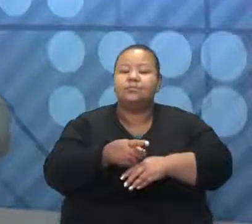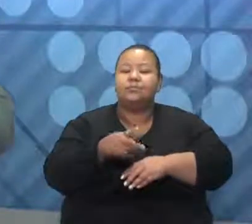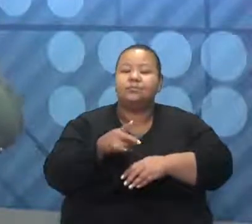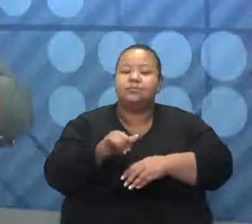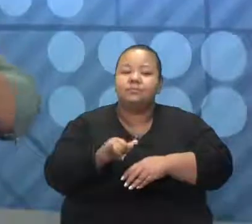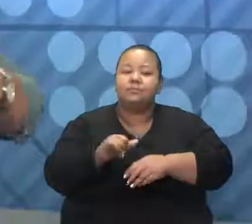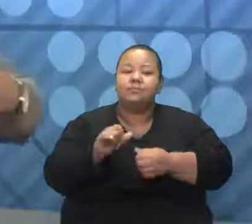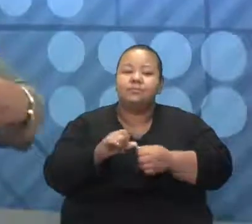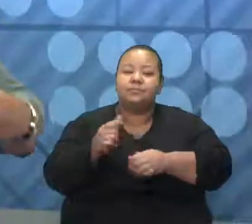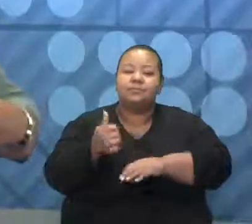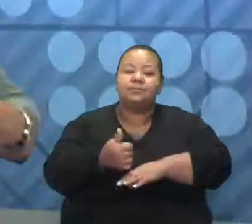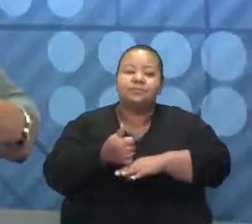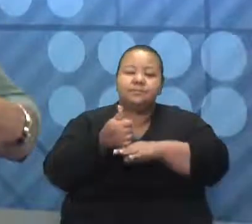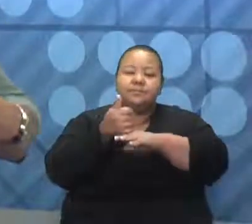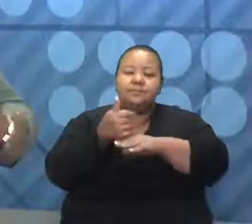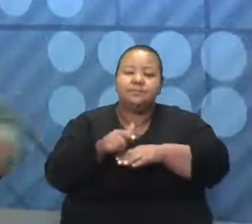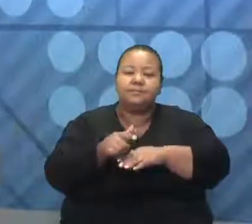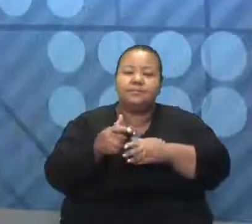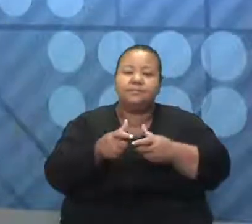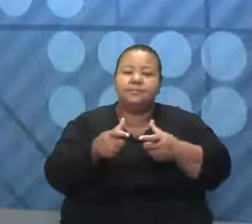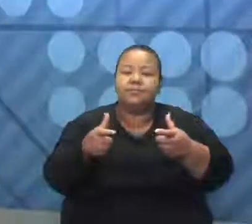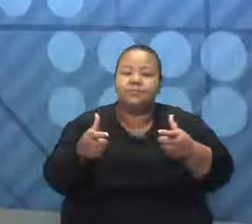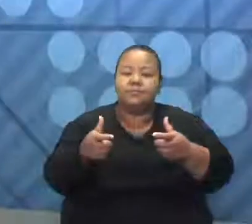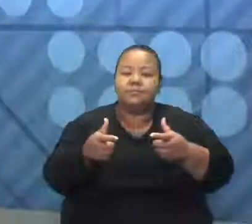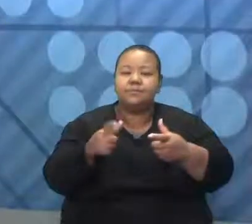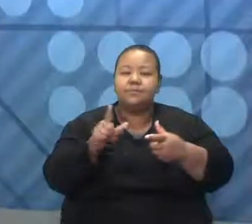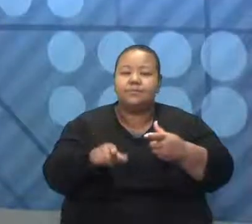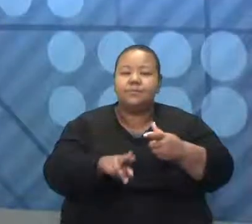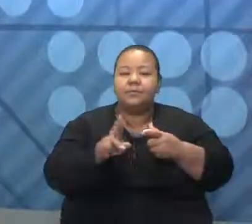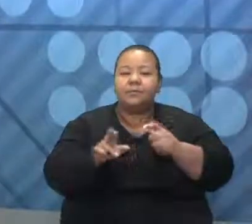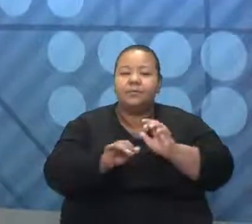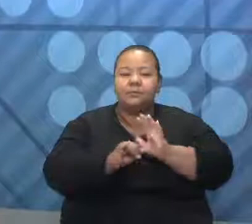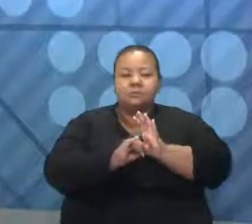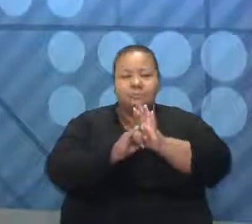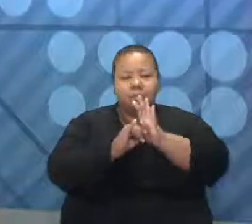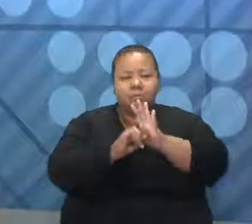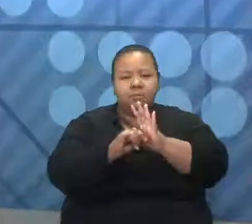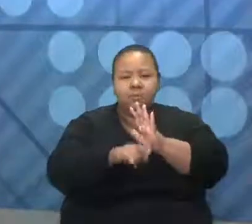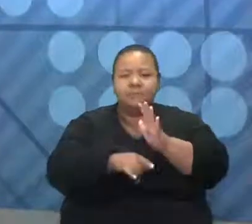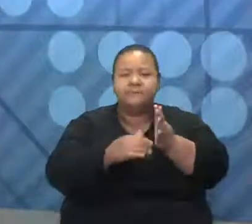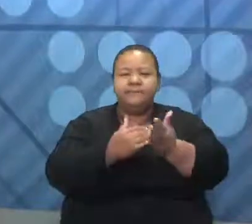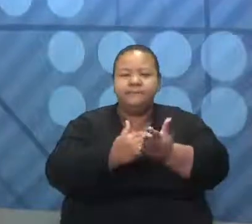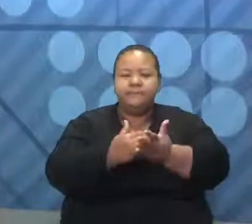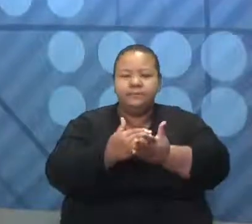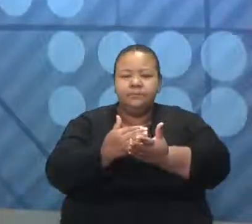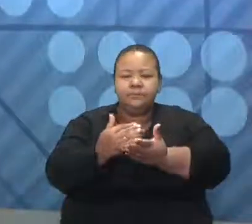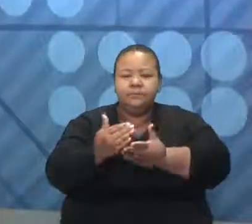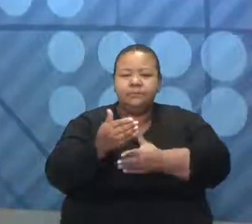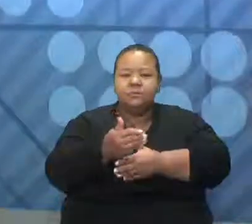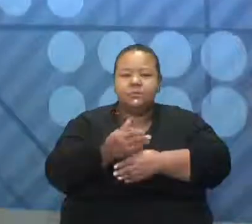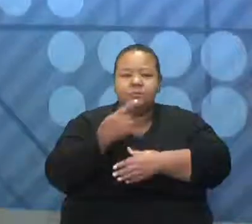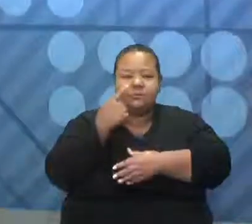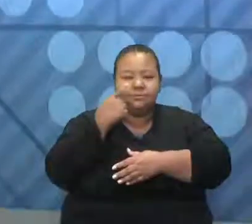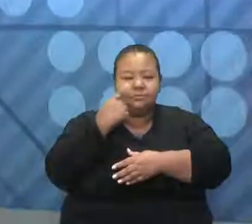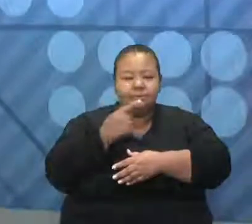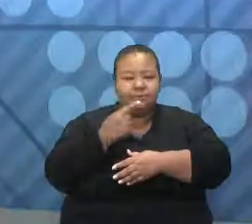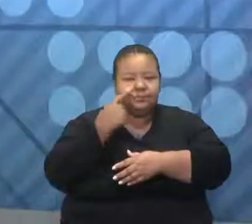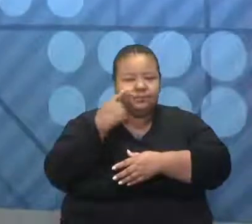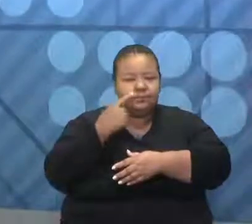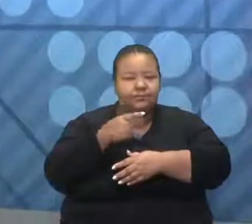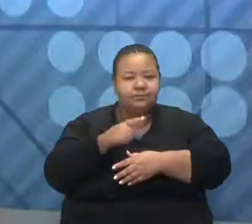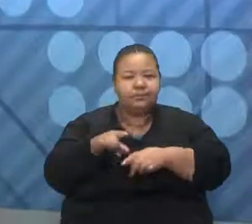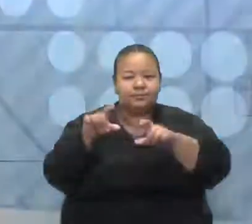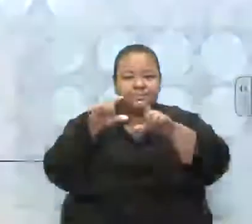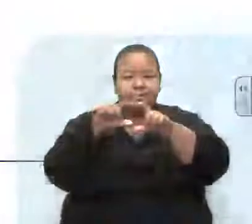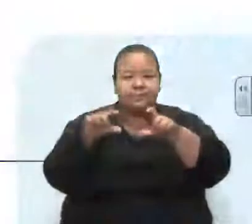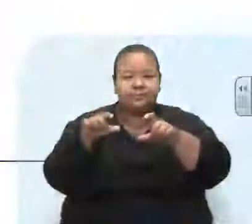fazer essa qualidade em produção em massa? Através de indicadores. Então ele começa a analisar aí. Vamos ver uma famosa